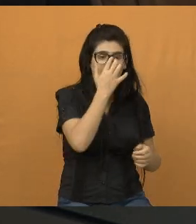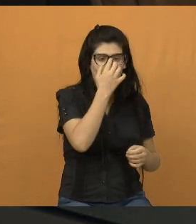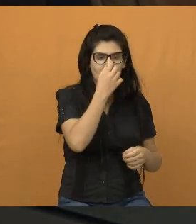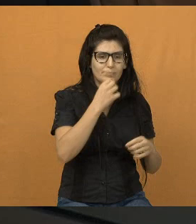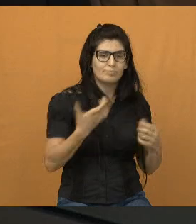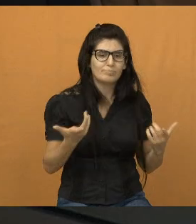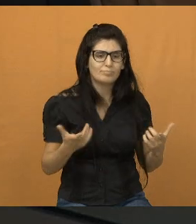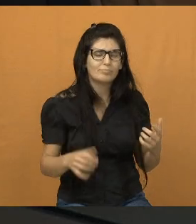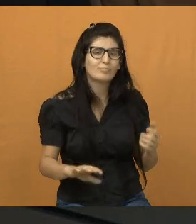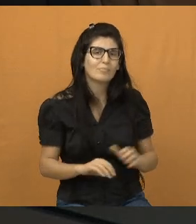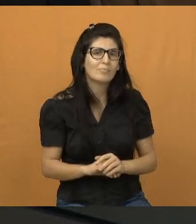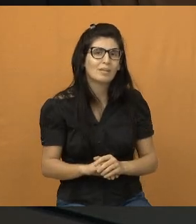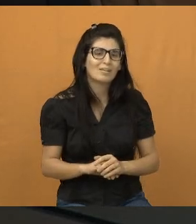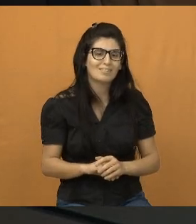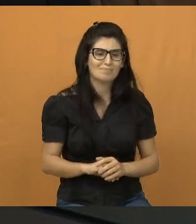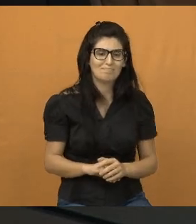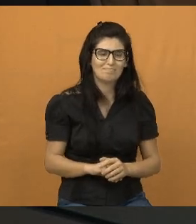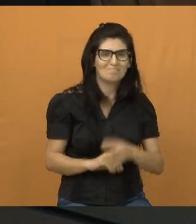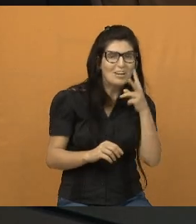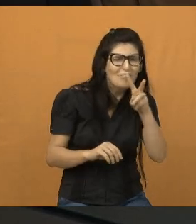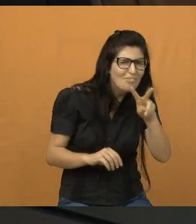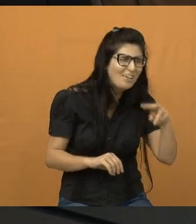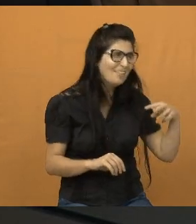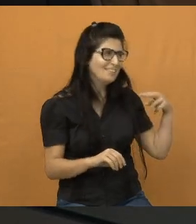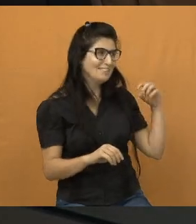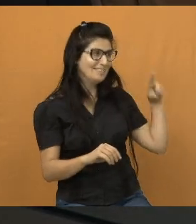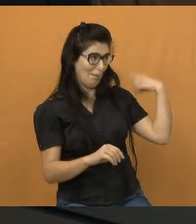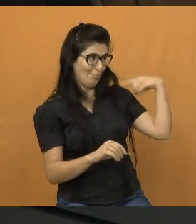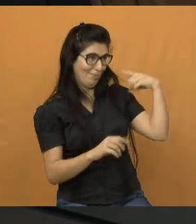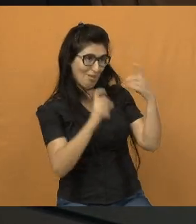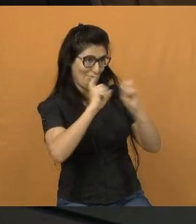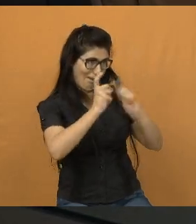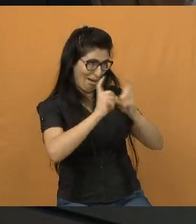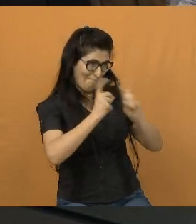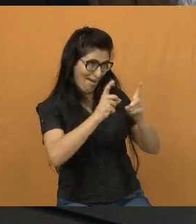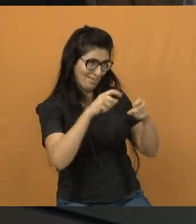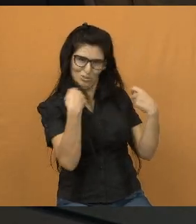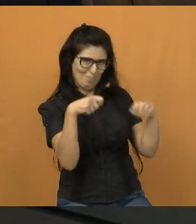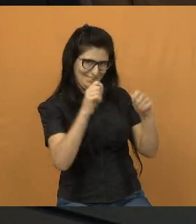deputado, então estou fora dessa aí. Não tem deputado para reclamar do nosso partido.